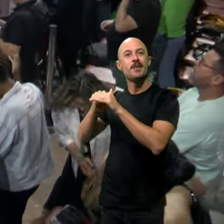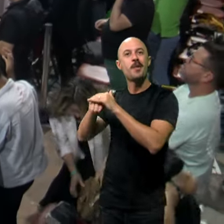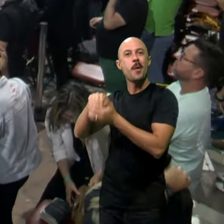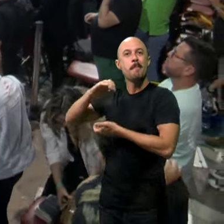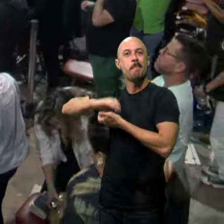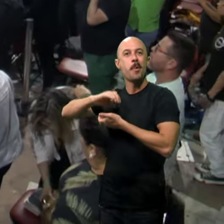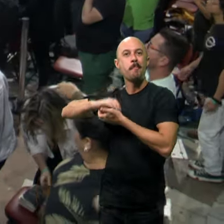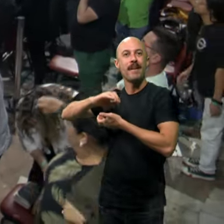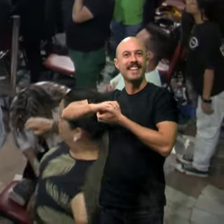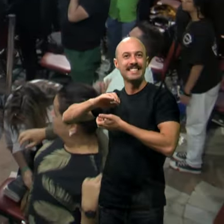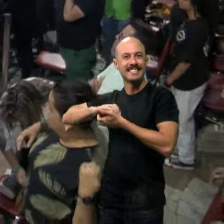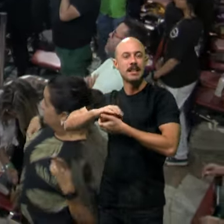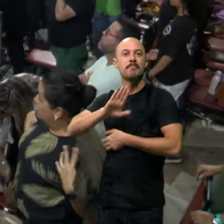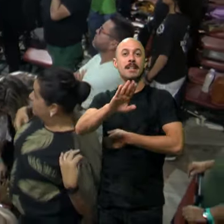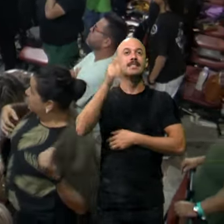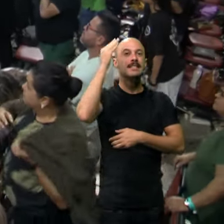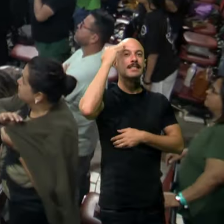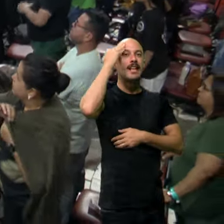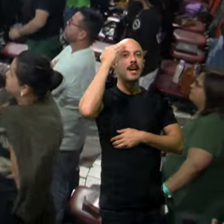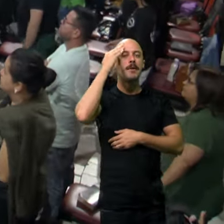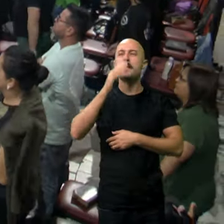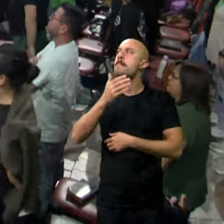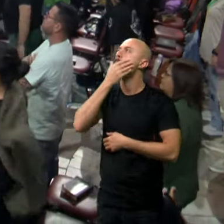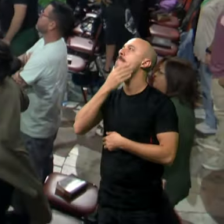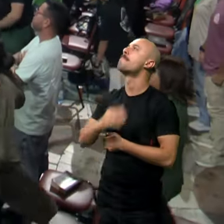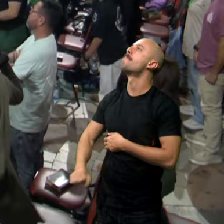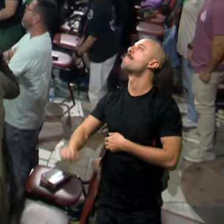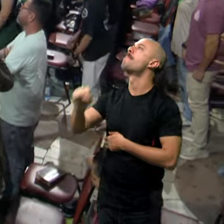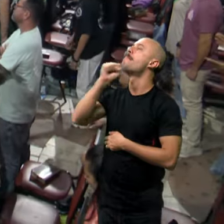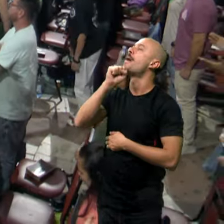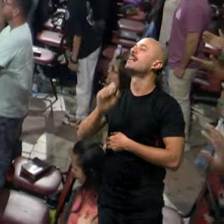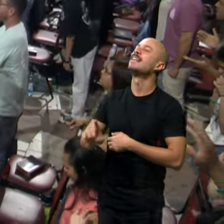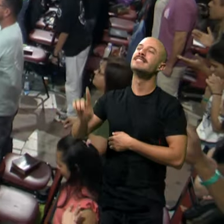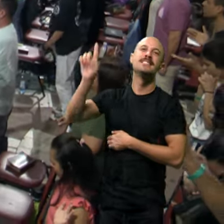sabe: Pai, é Deus com fins.